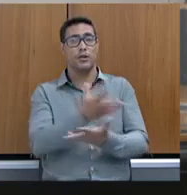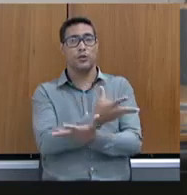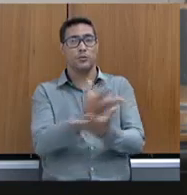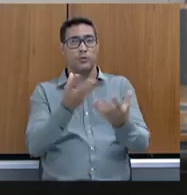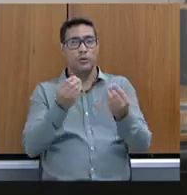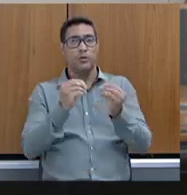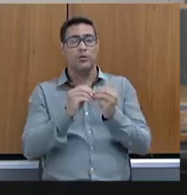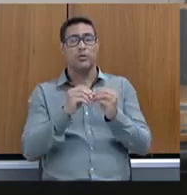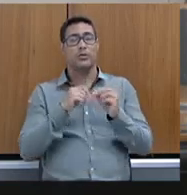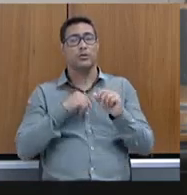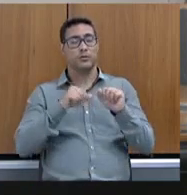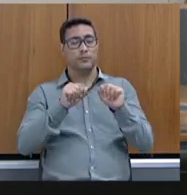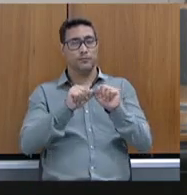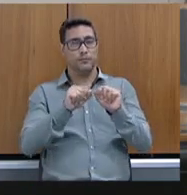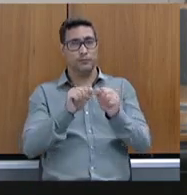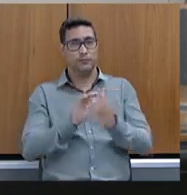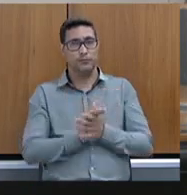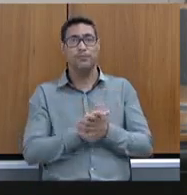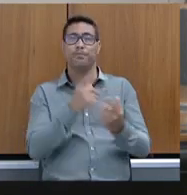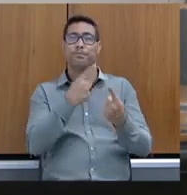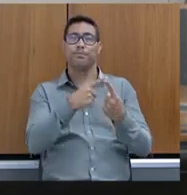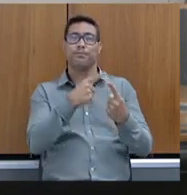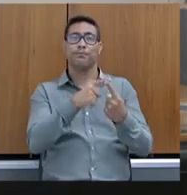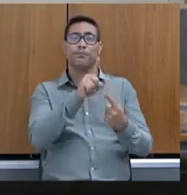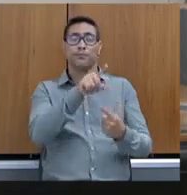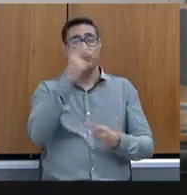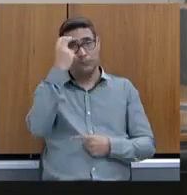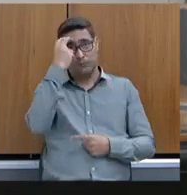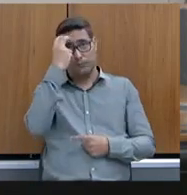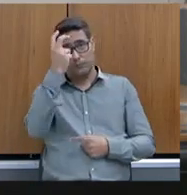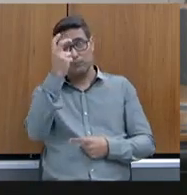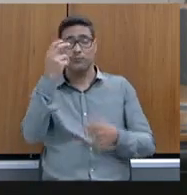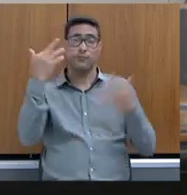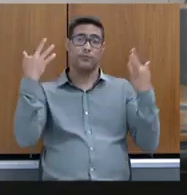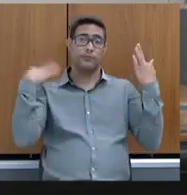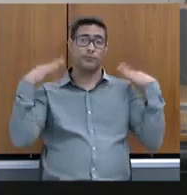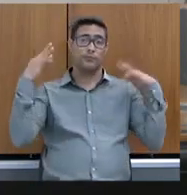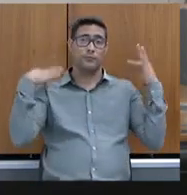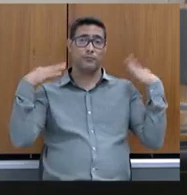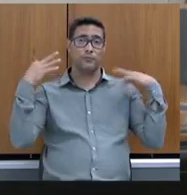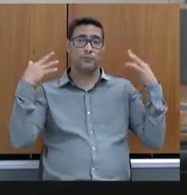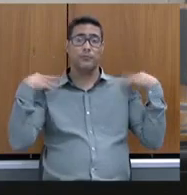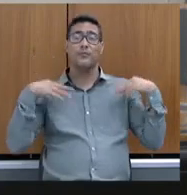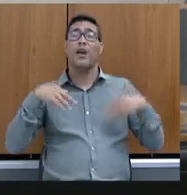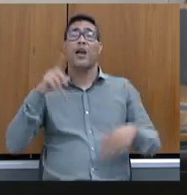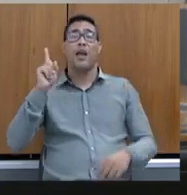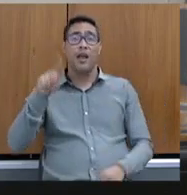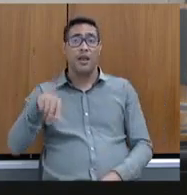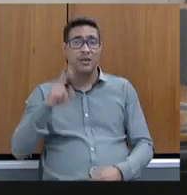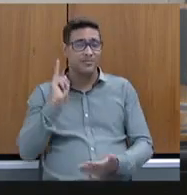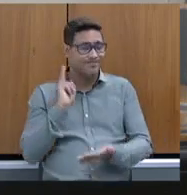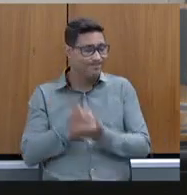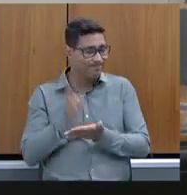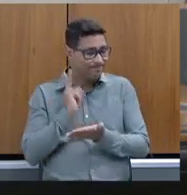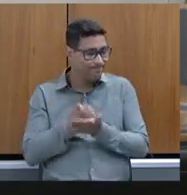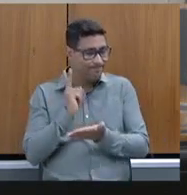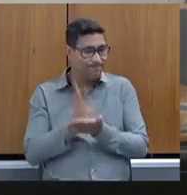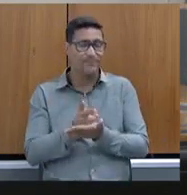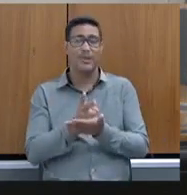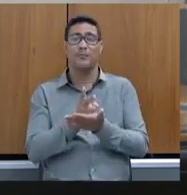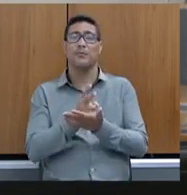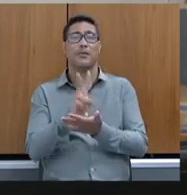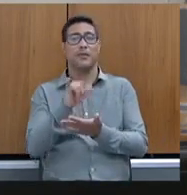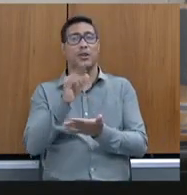fazer porque a cultura e o turismo é e sempre será uma obra inacabada